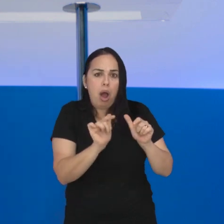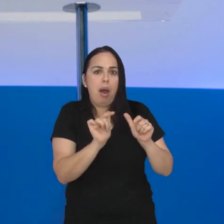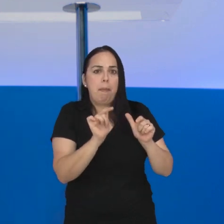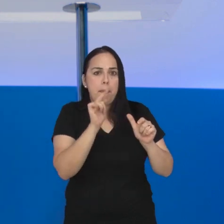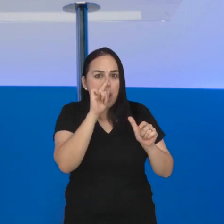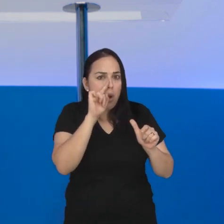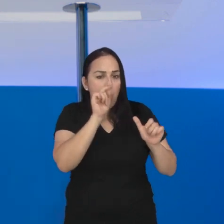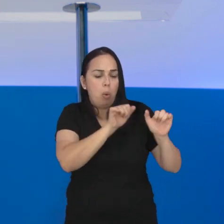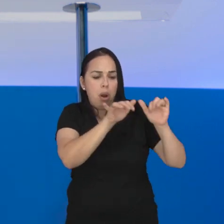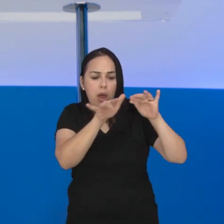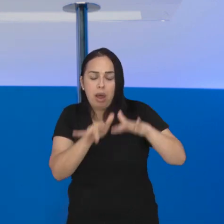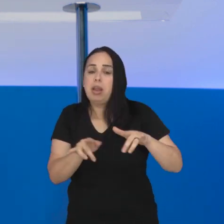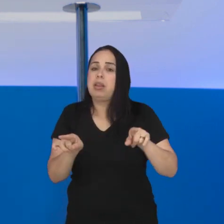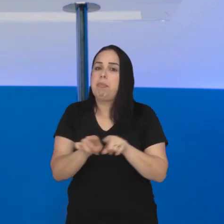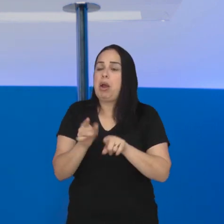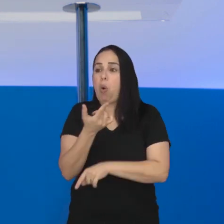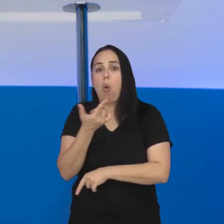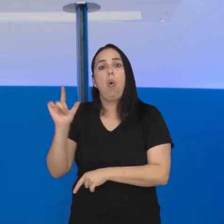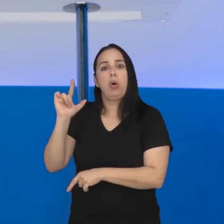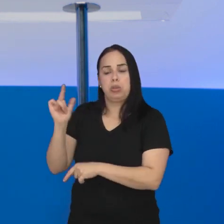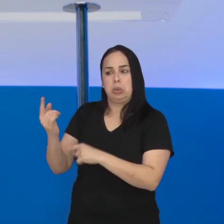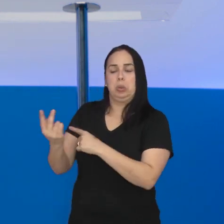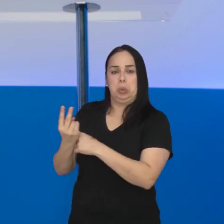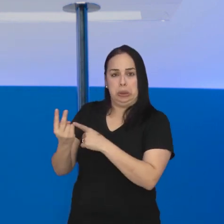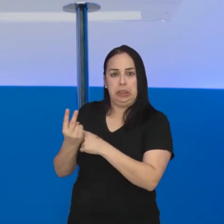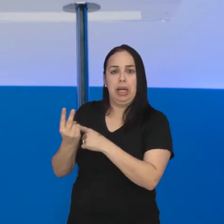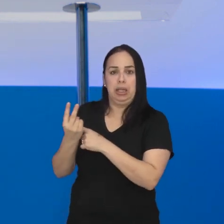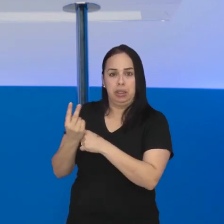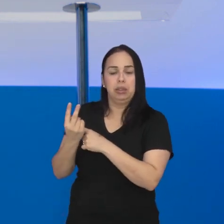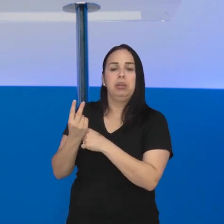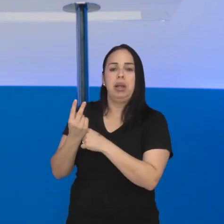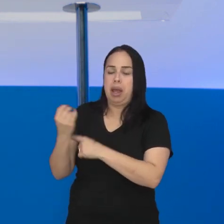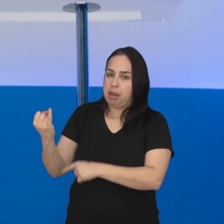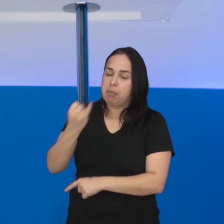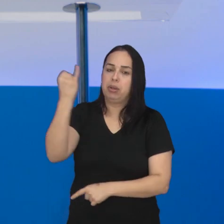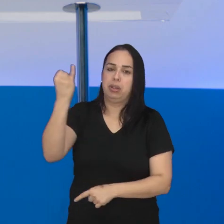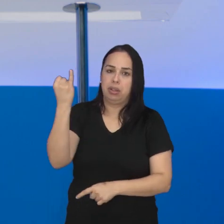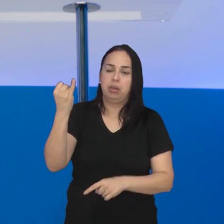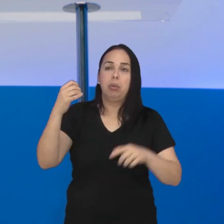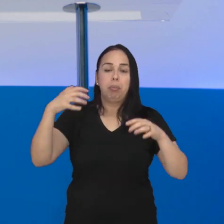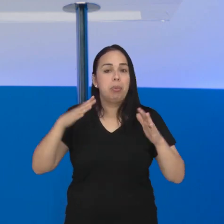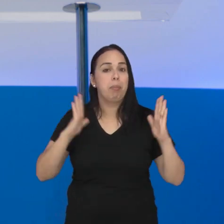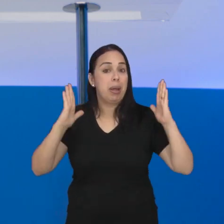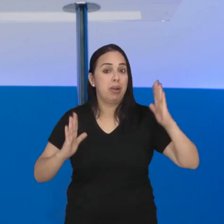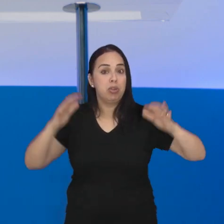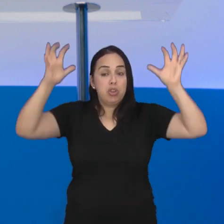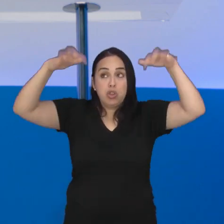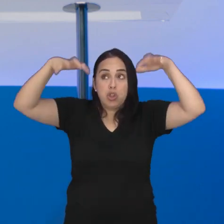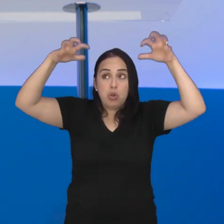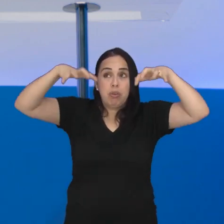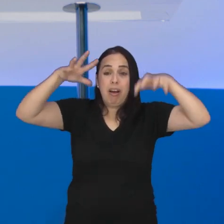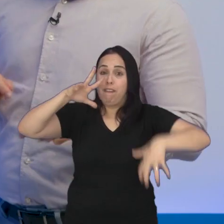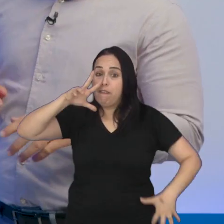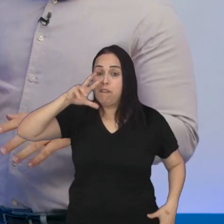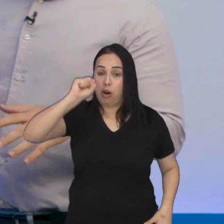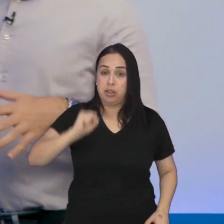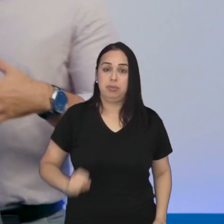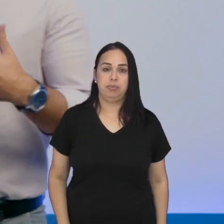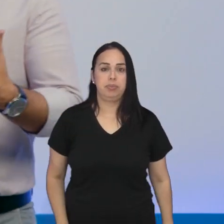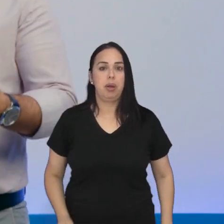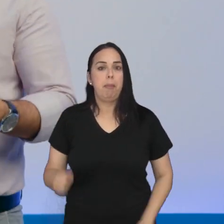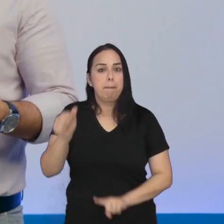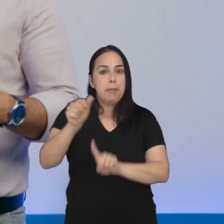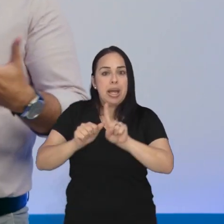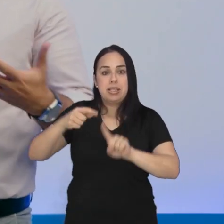outros cuidados são essenciais para nos proteger durante um período de chuva forte. E é sobre isso que a gente conversa agora. No